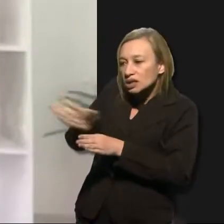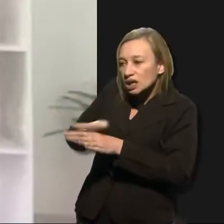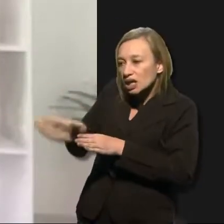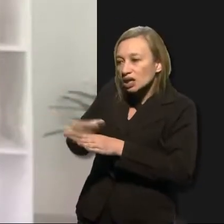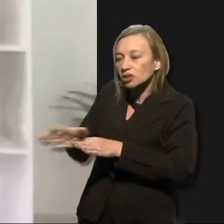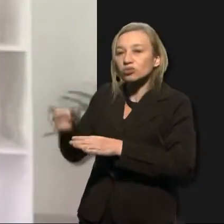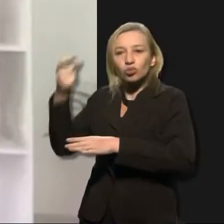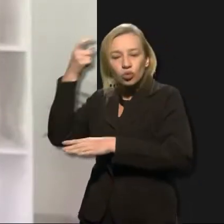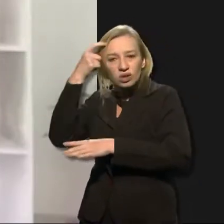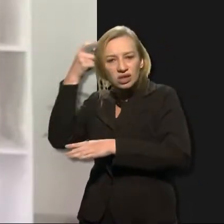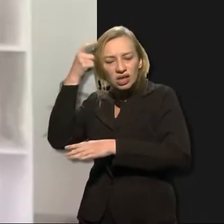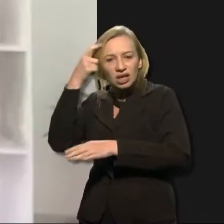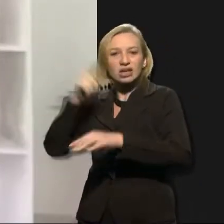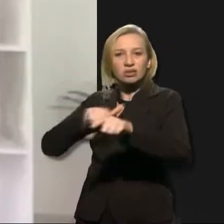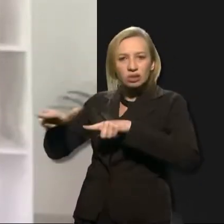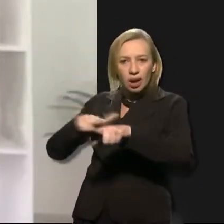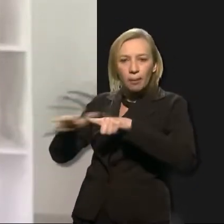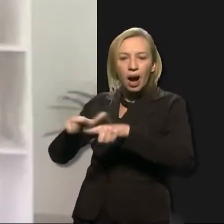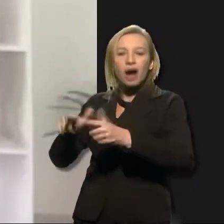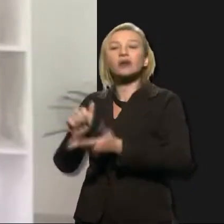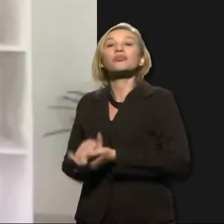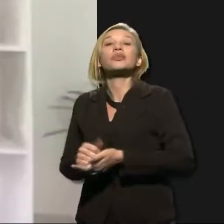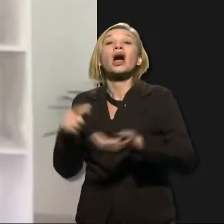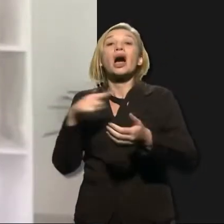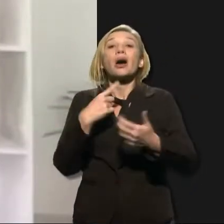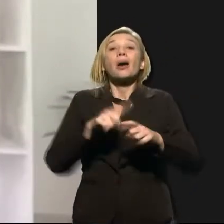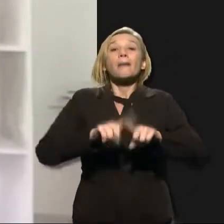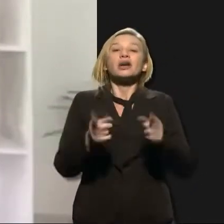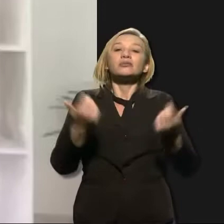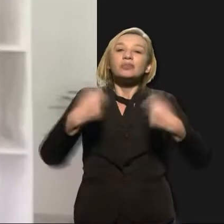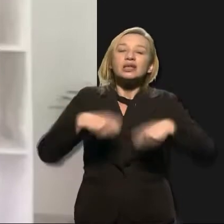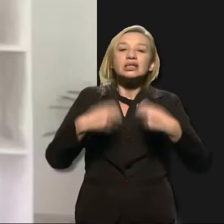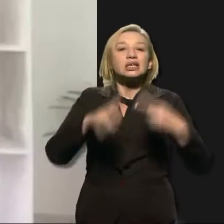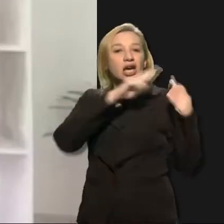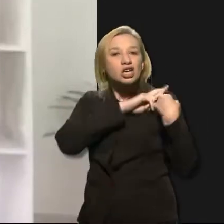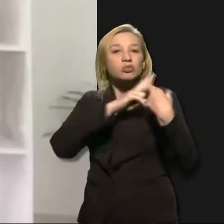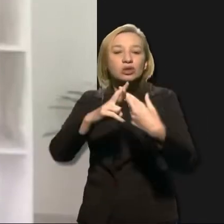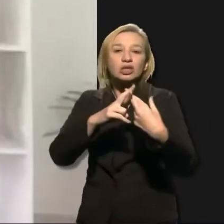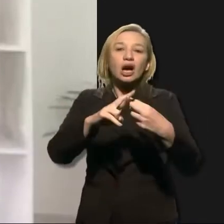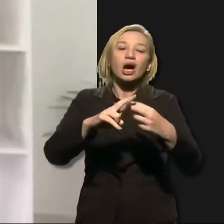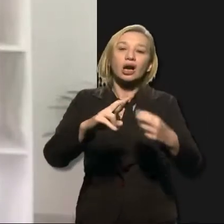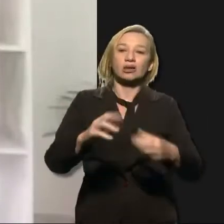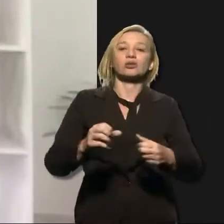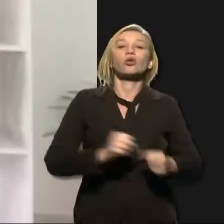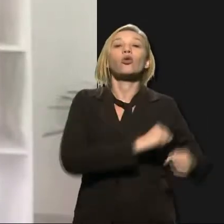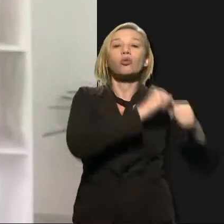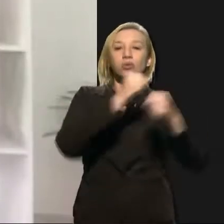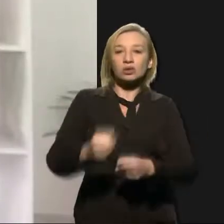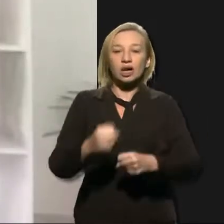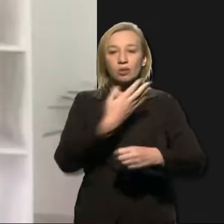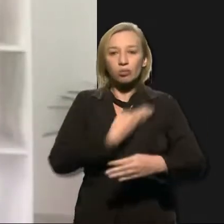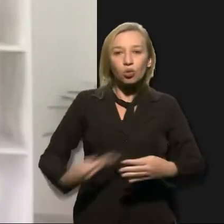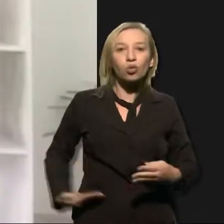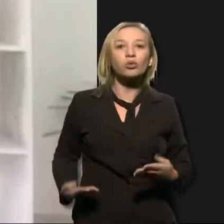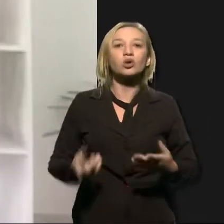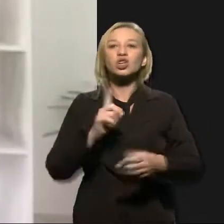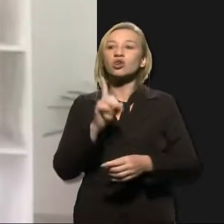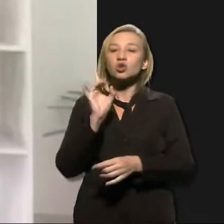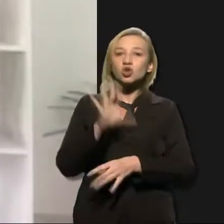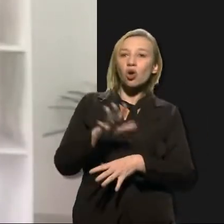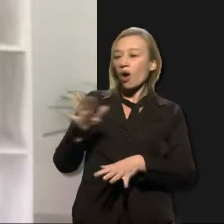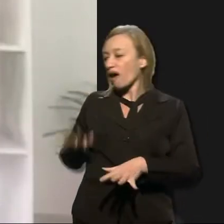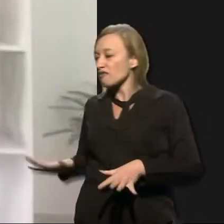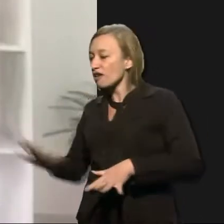de conscientização super importante, mas, efetivamente, a gente precisa responsabilizar o poder público dessas ações,